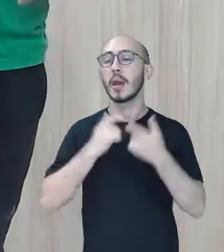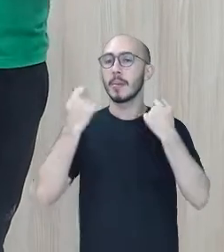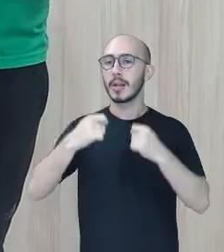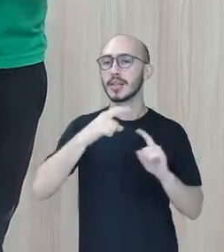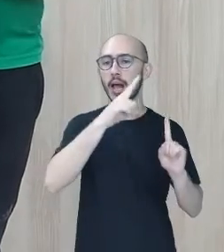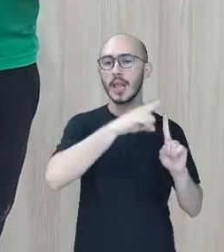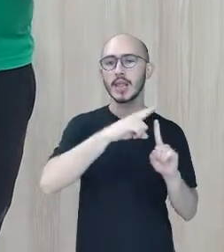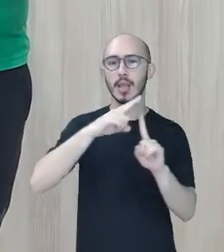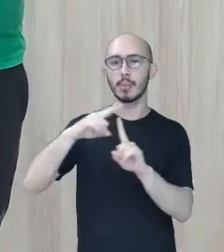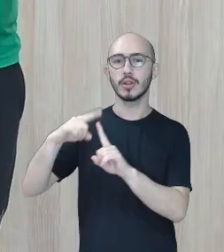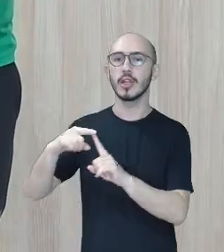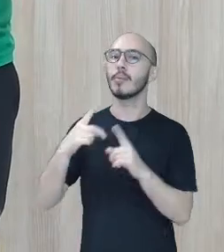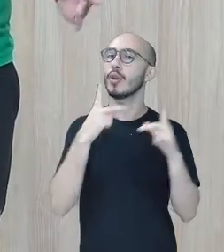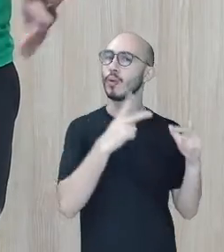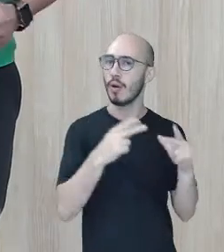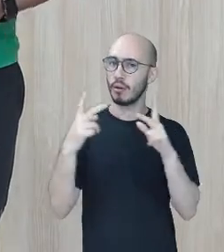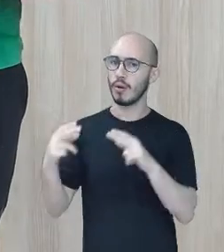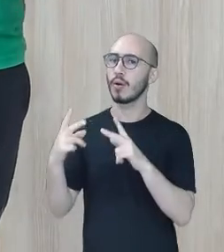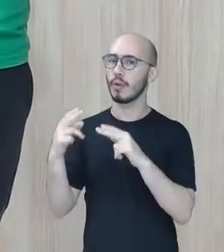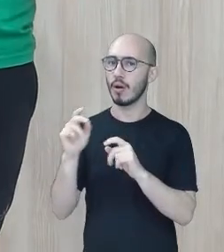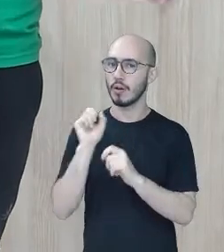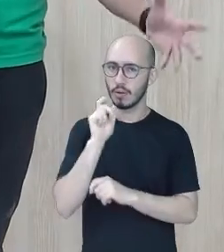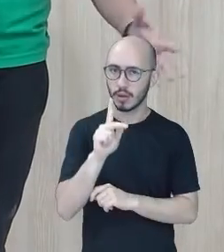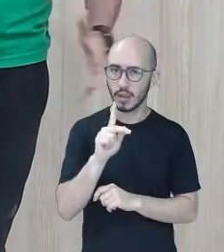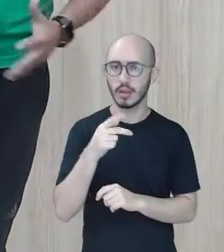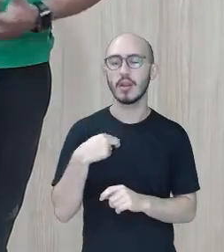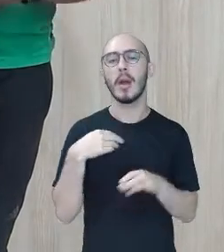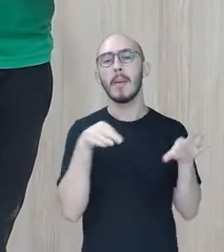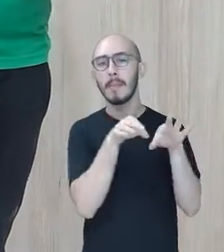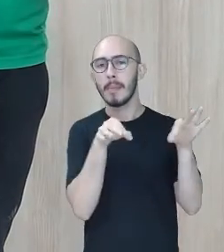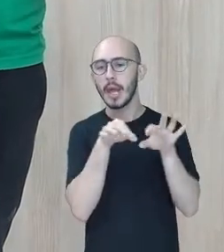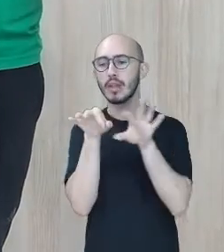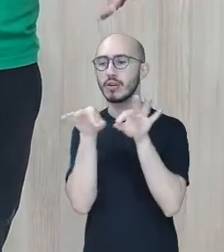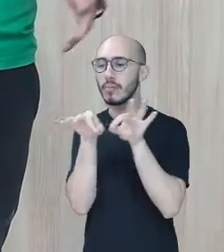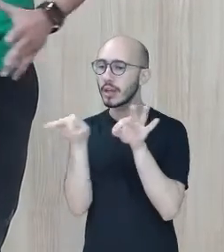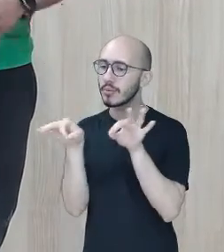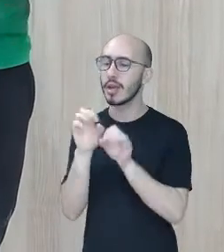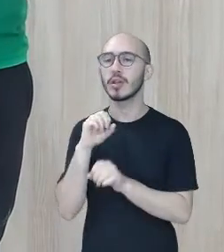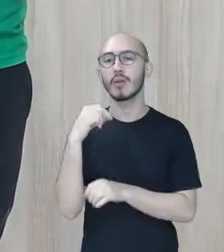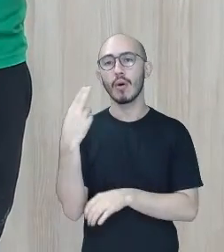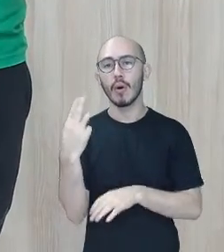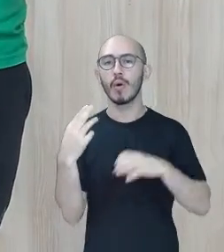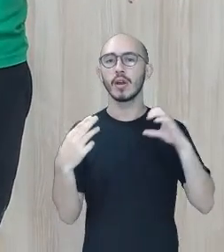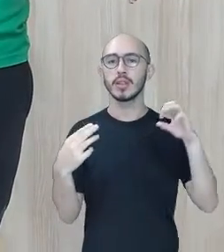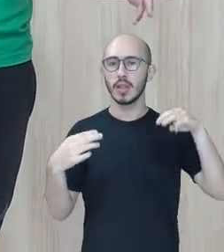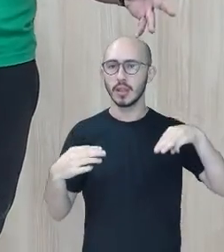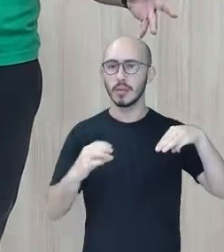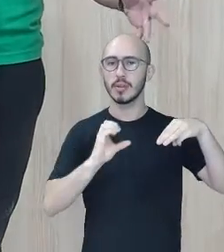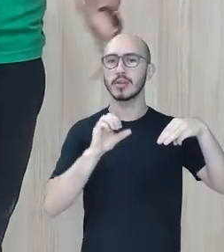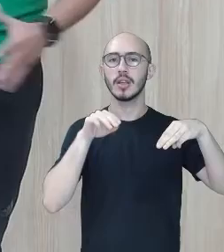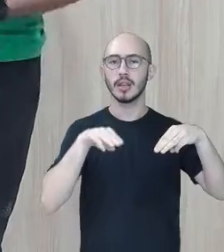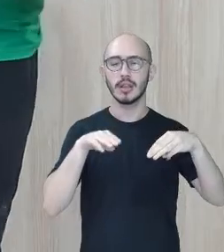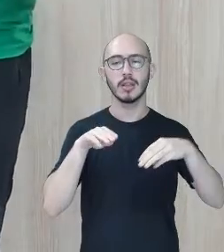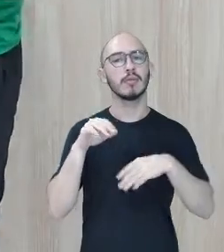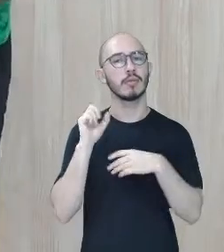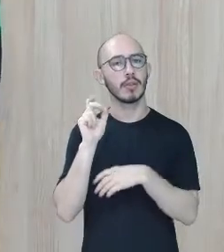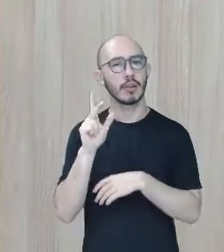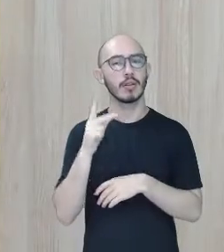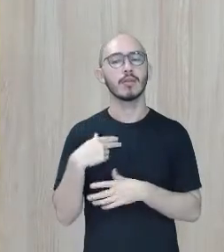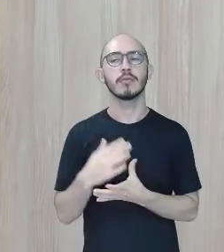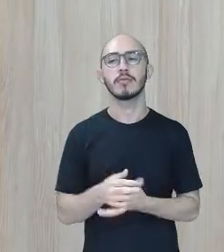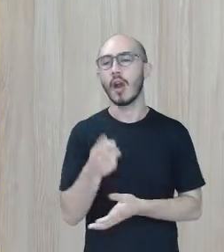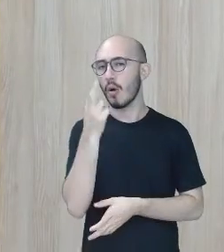estar na mesma unidade de medida, tudo em metro, tudo em centímetro, tudo em quilômetro, tá bom? E aí